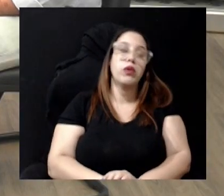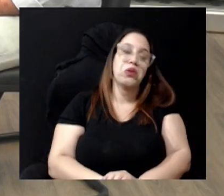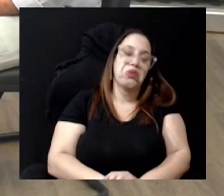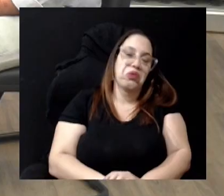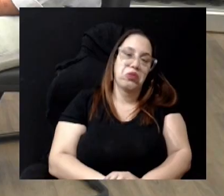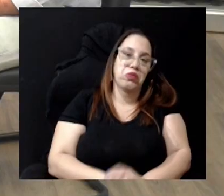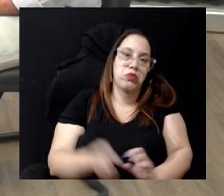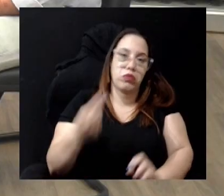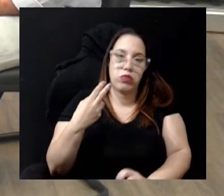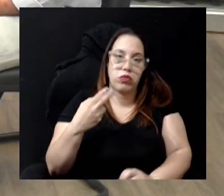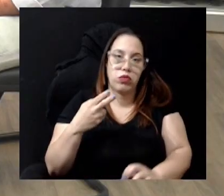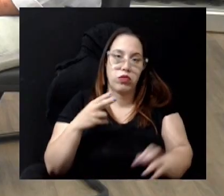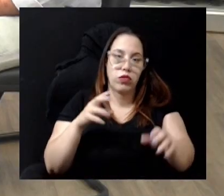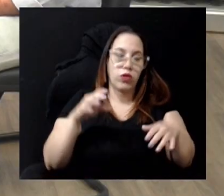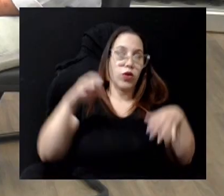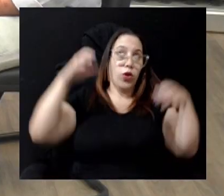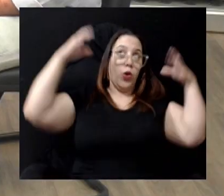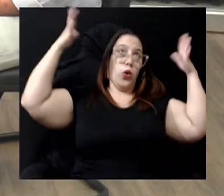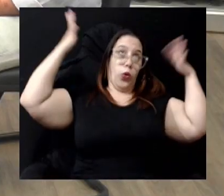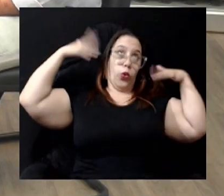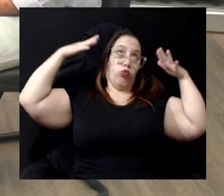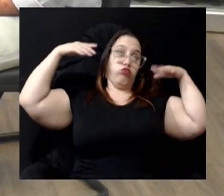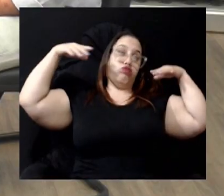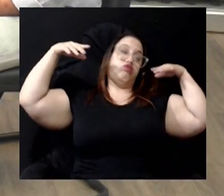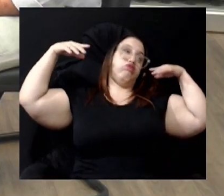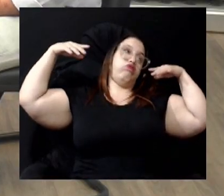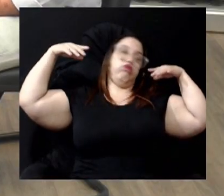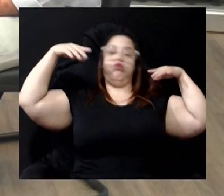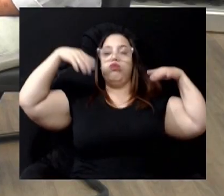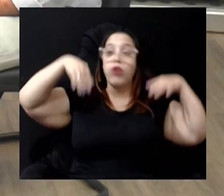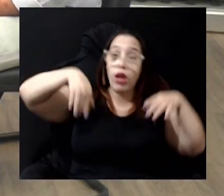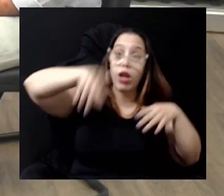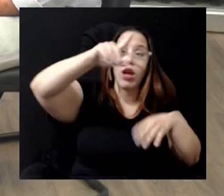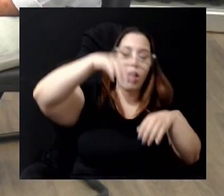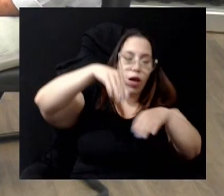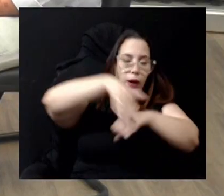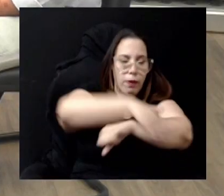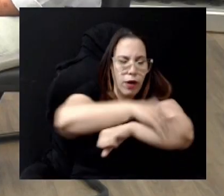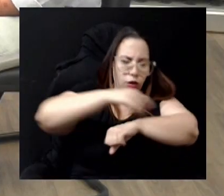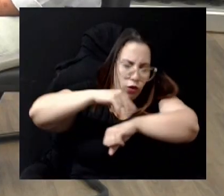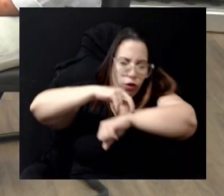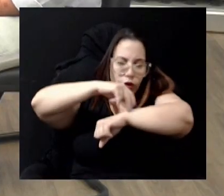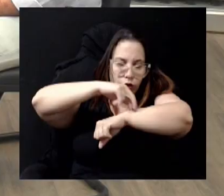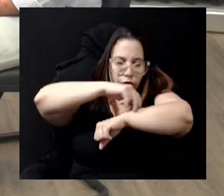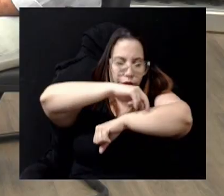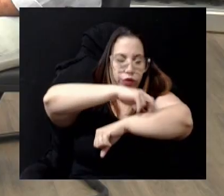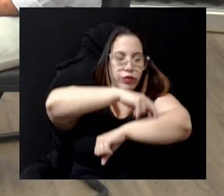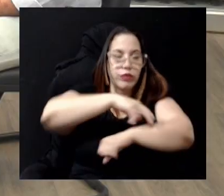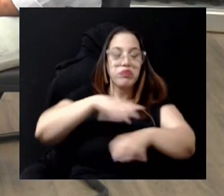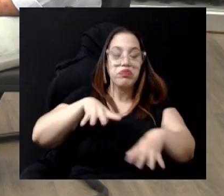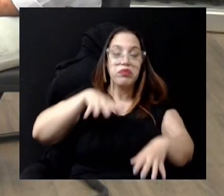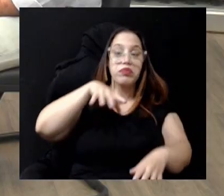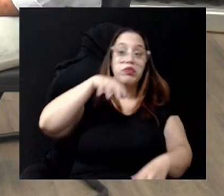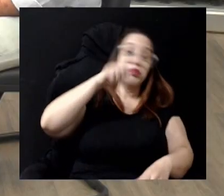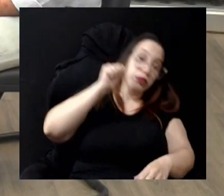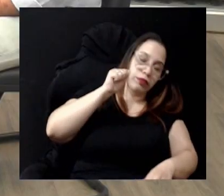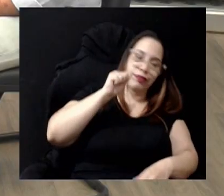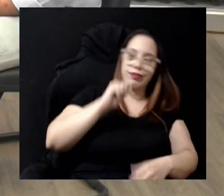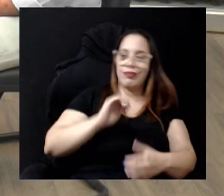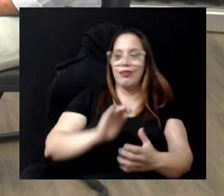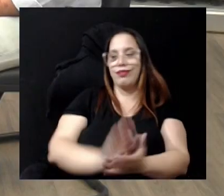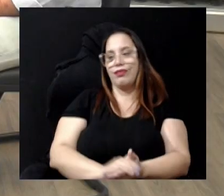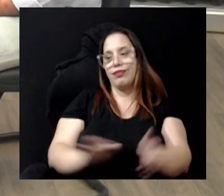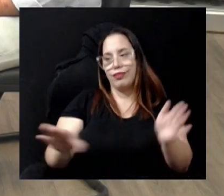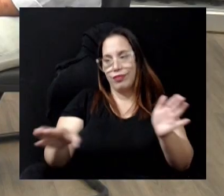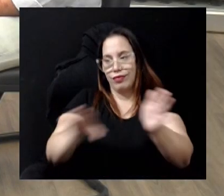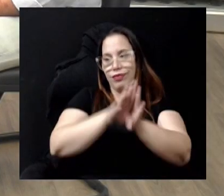um ar-condicionado, hashtag vai pra rua, né, vai andar, vai caminhar, vai respirar, ainda mais com a